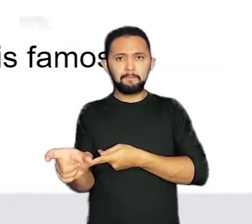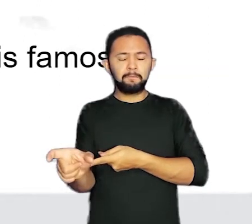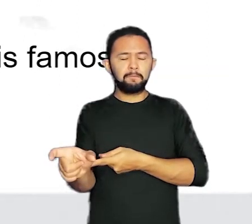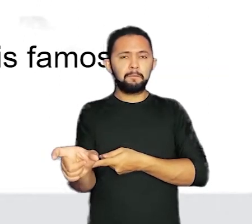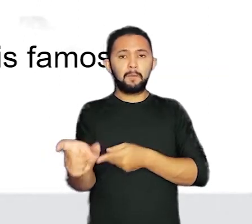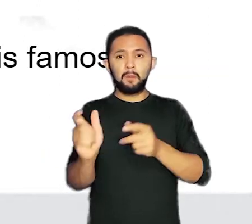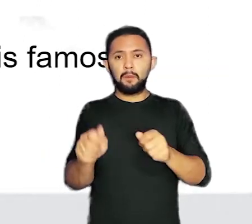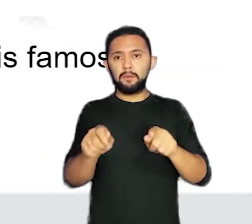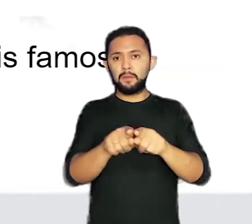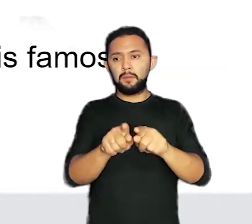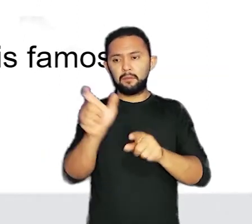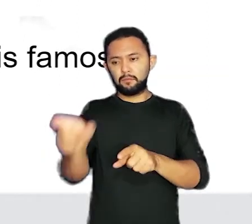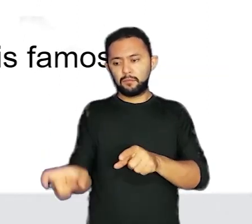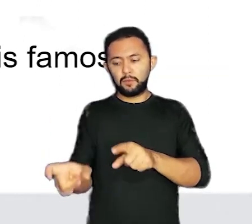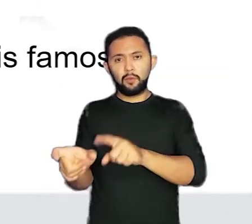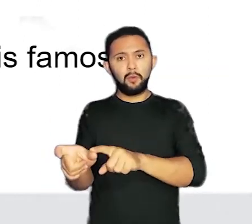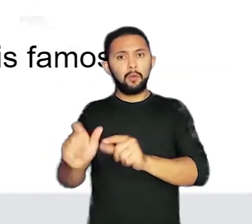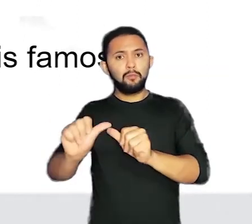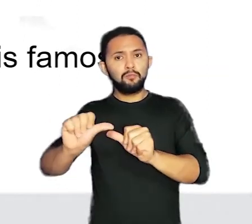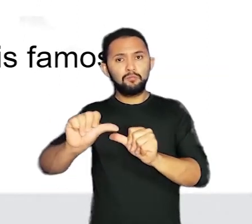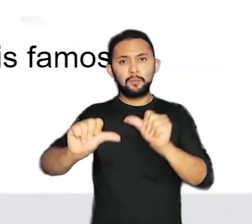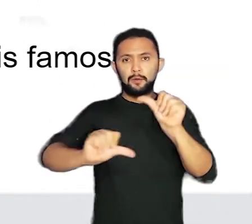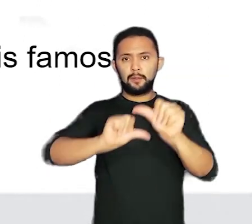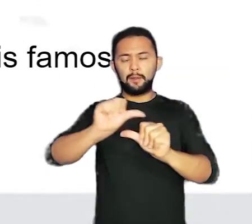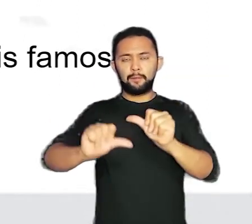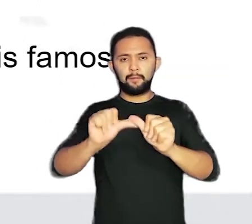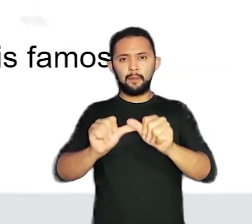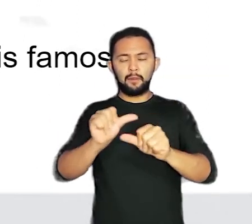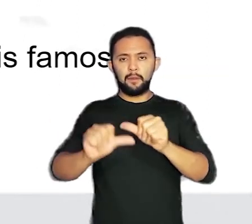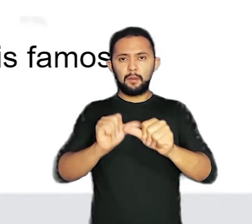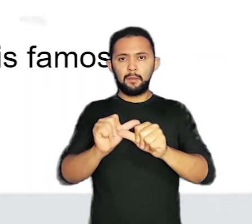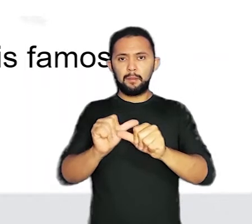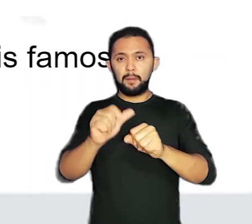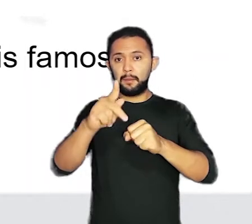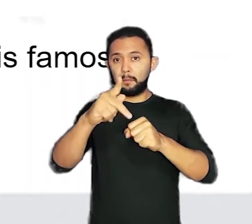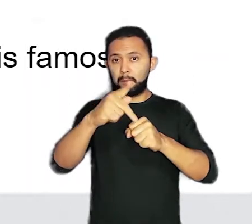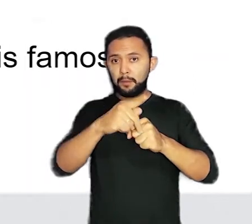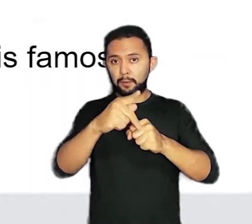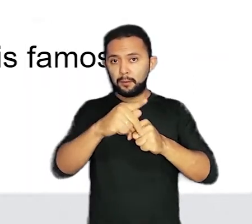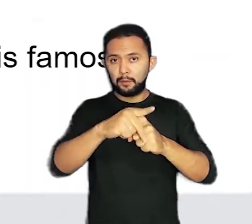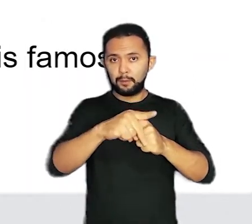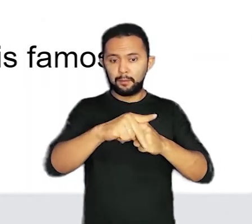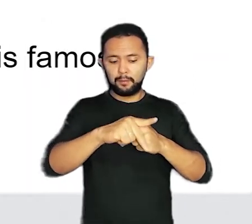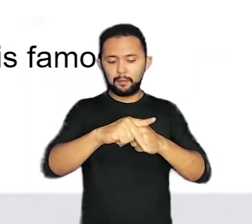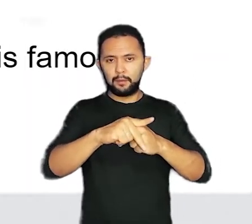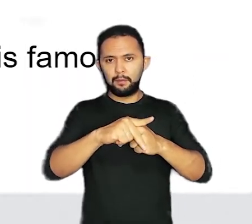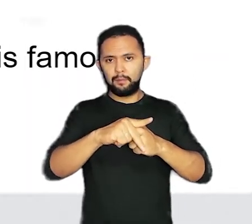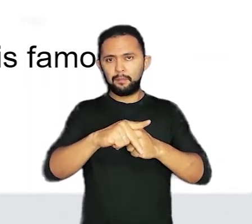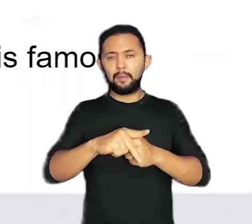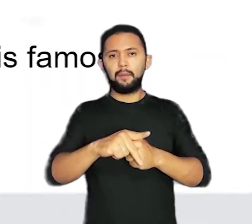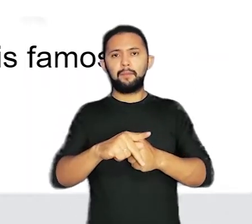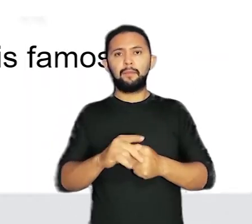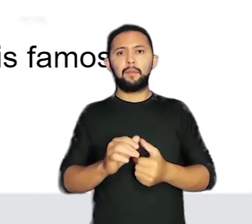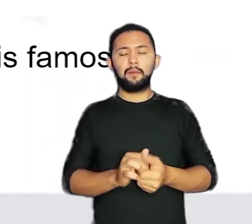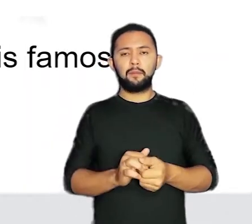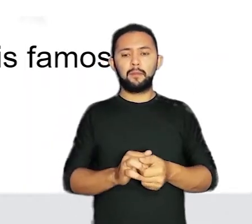que também ele pode ser substituído por um pronome pessoal, lembrando aí que tem que ser um pronome pessoal do caso reto, e